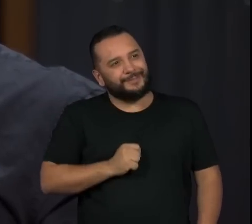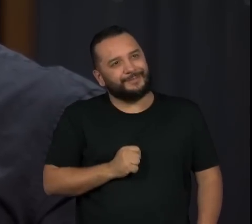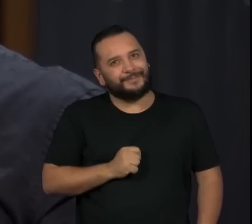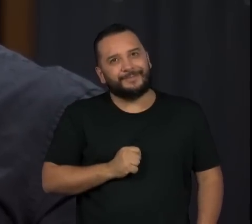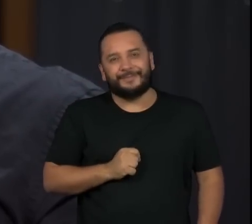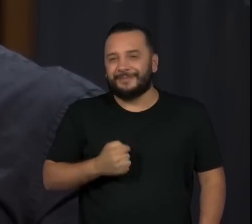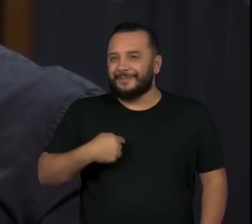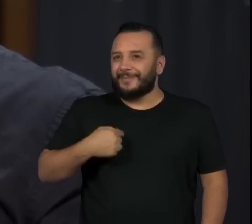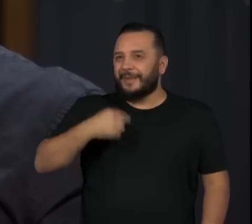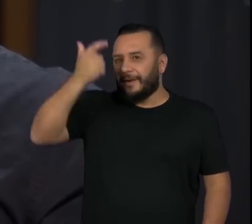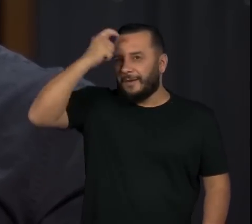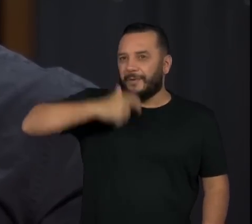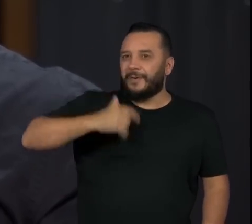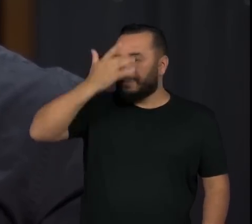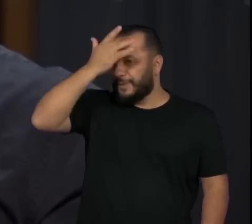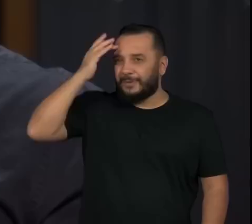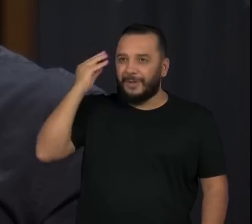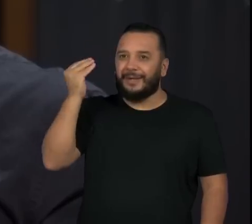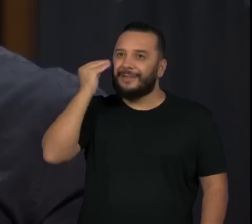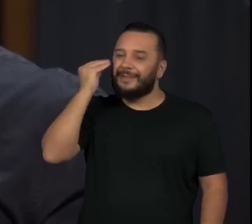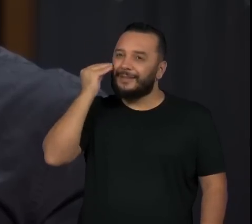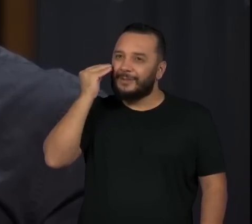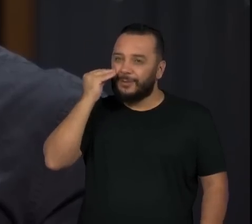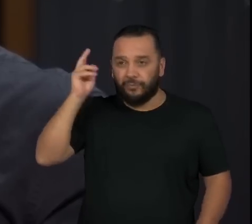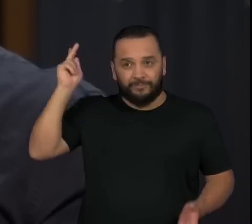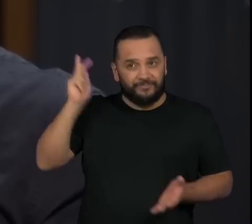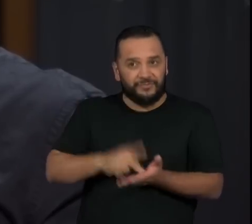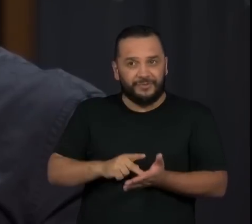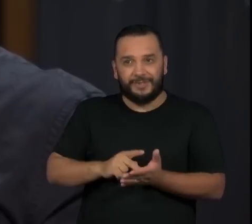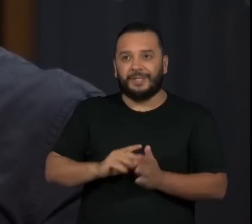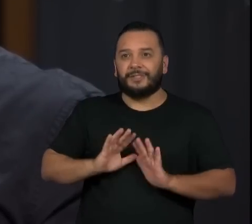Como uma pessoa que tentou genuinamente.